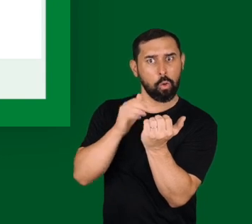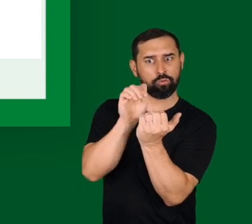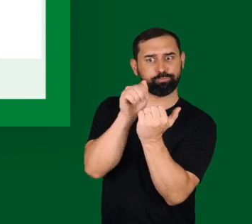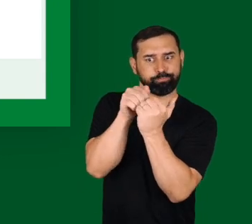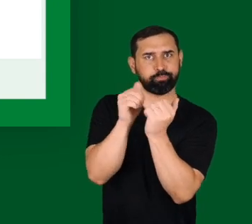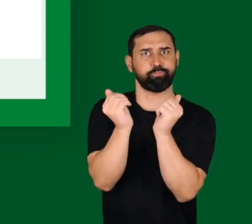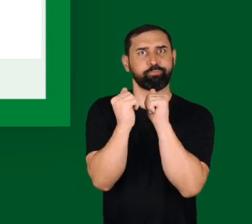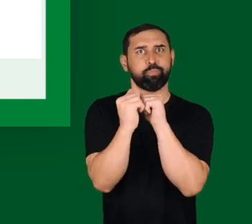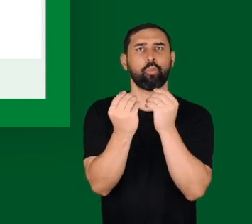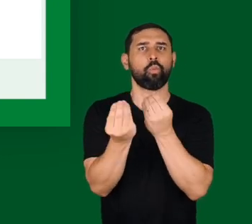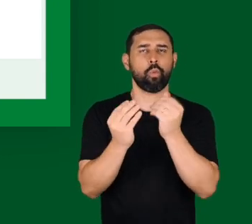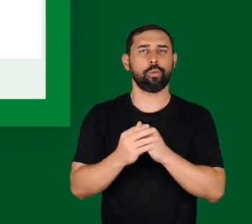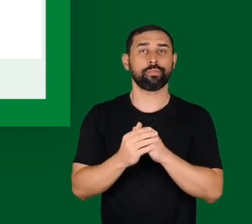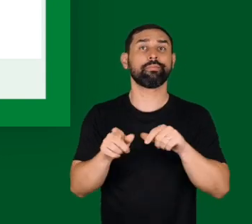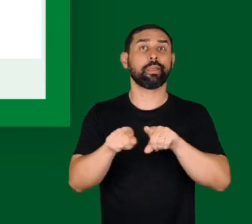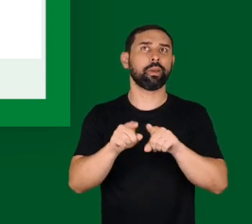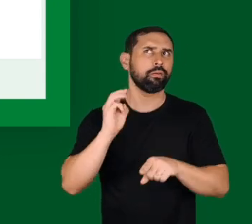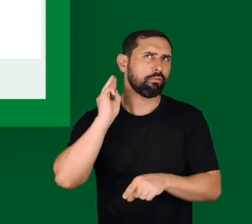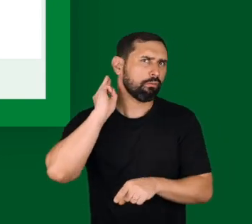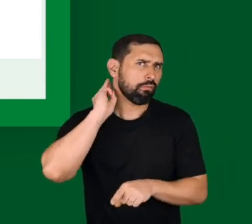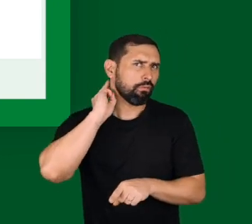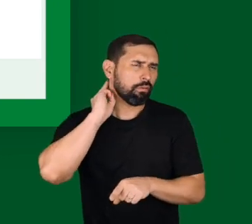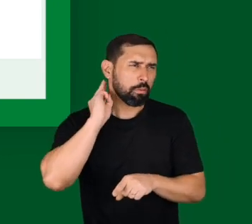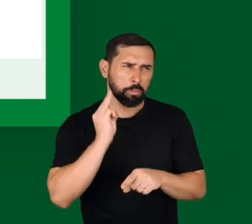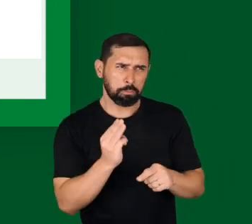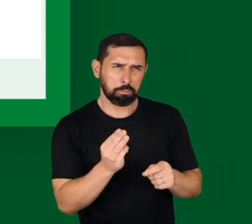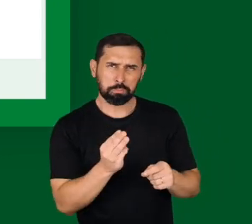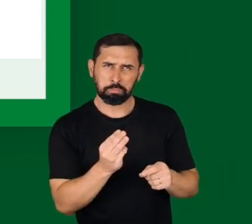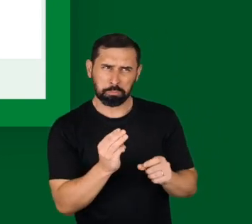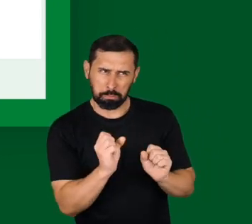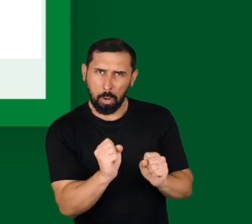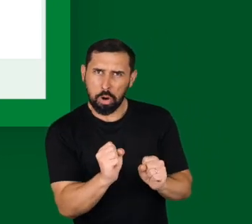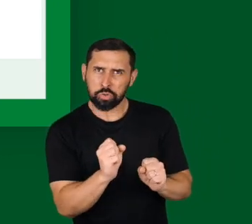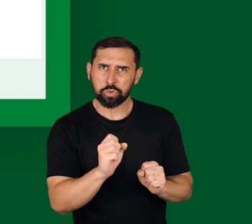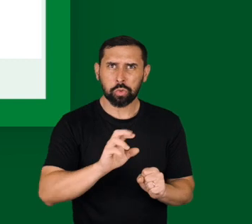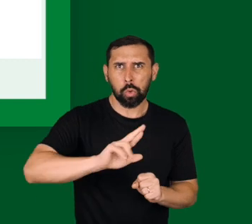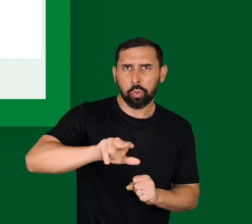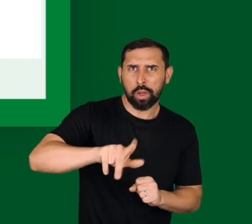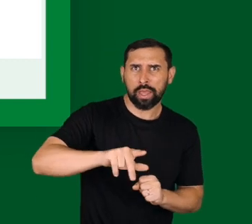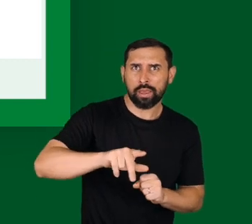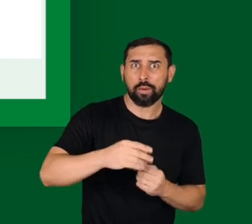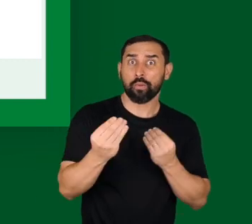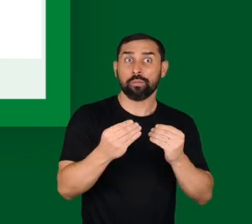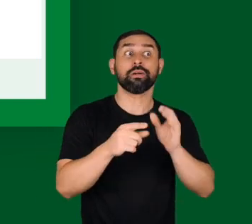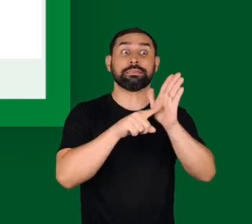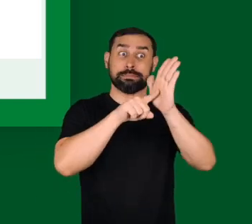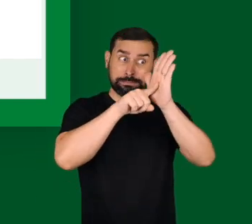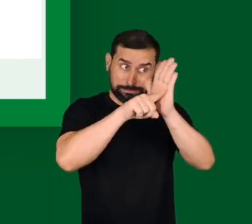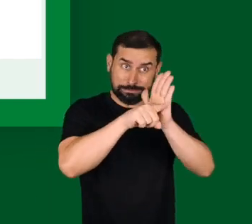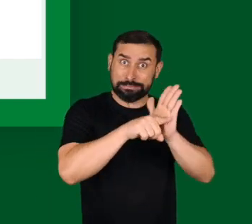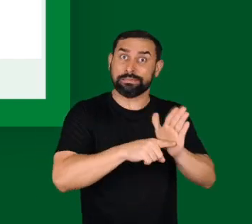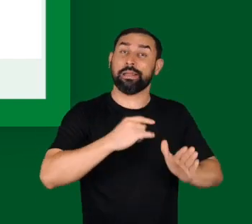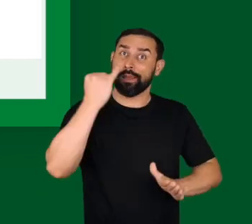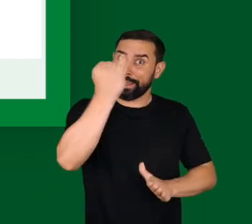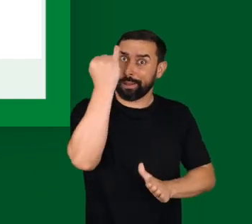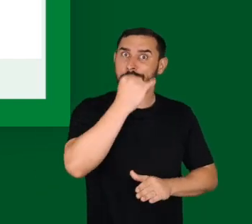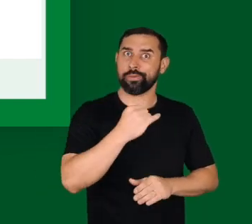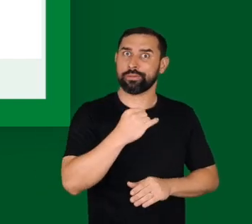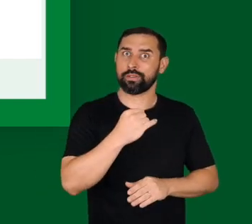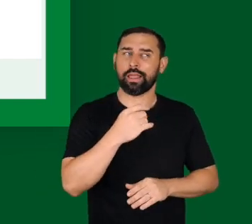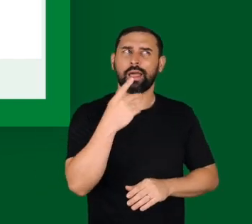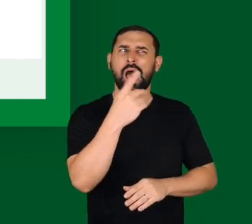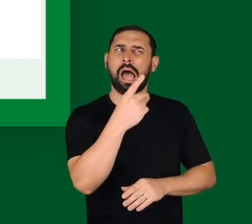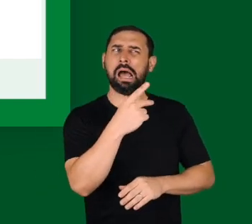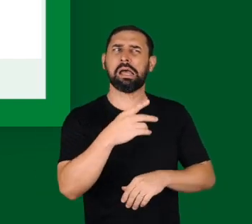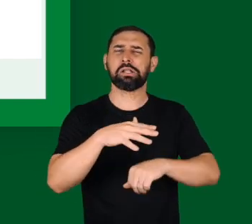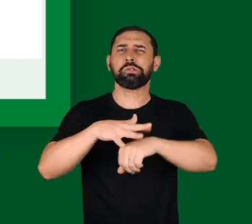irritação meníngea, tudo isso são marcadores para definir se a gente vai fazer uma punção lombar e correr atrás de uma meningite, ou se não. Essa aqui é uma